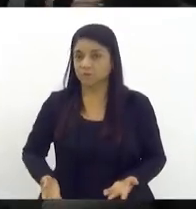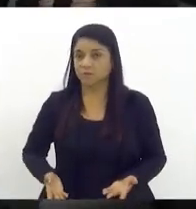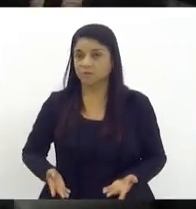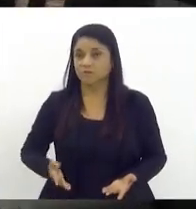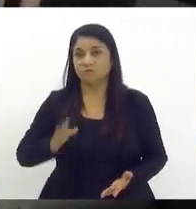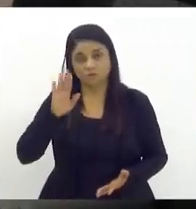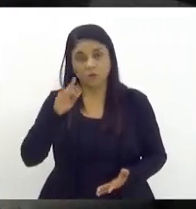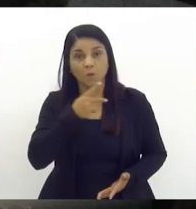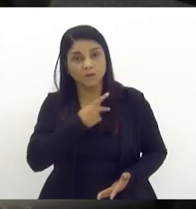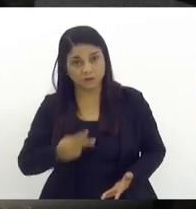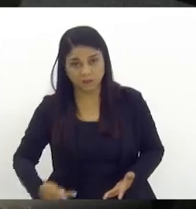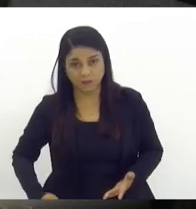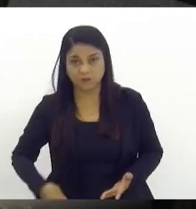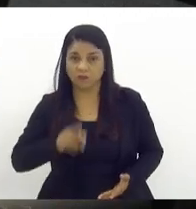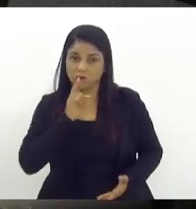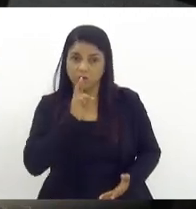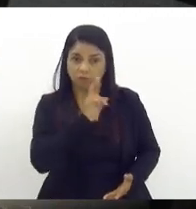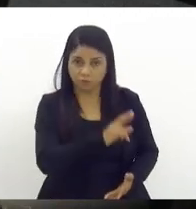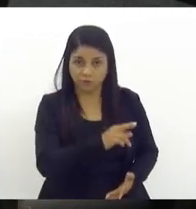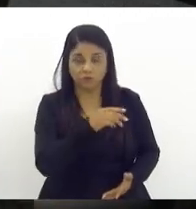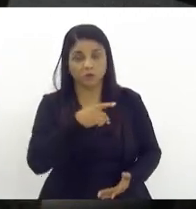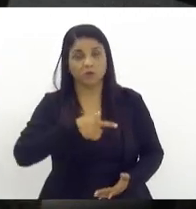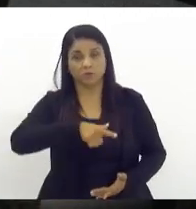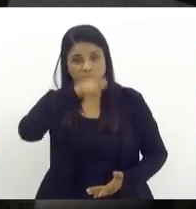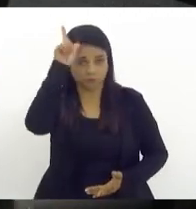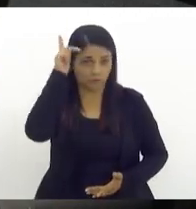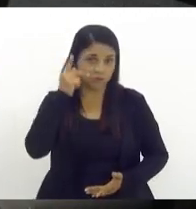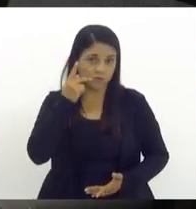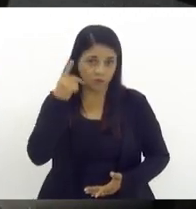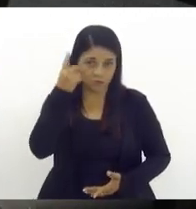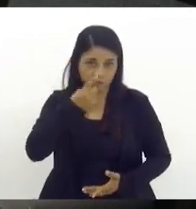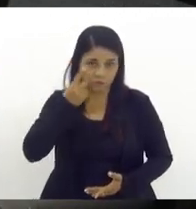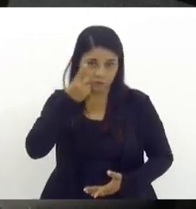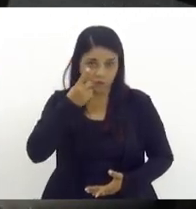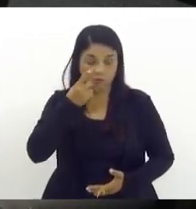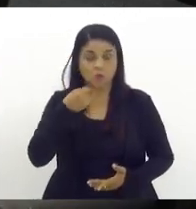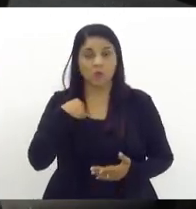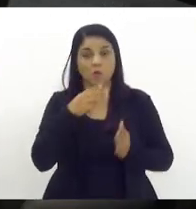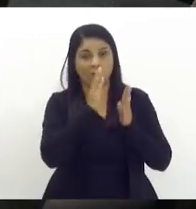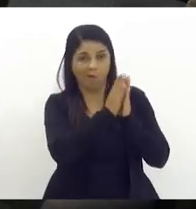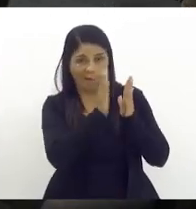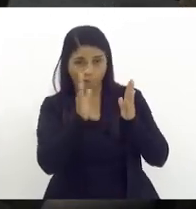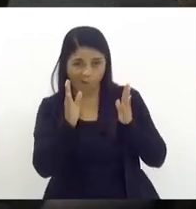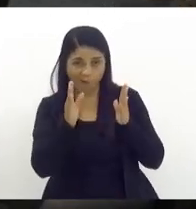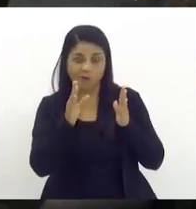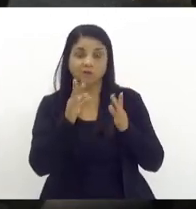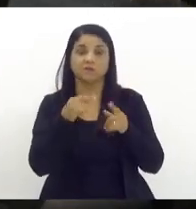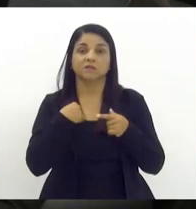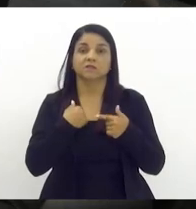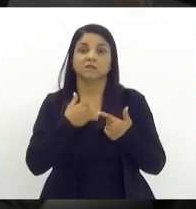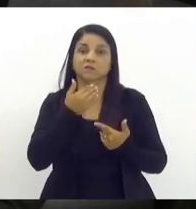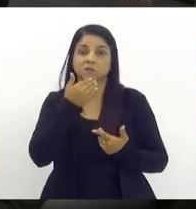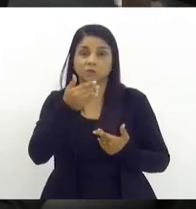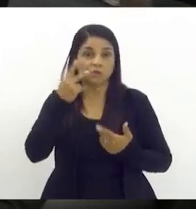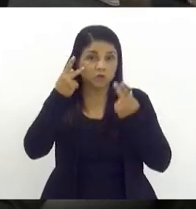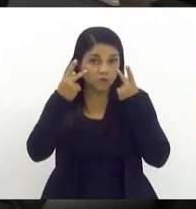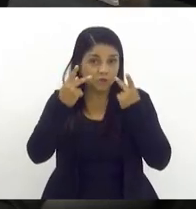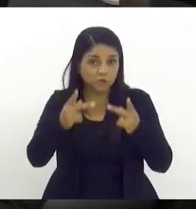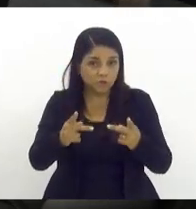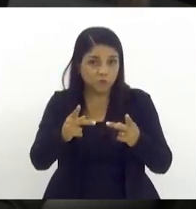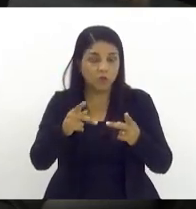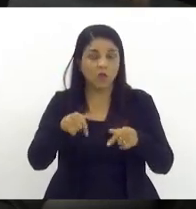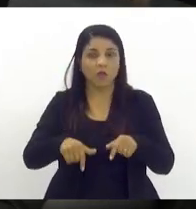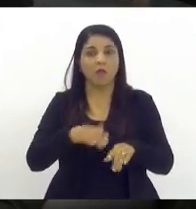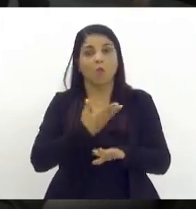Senhor presidente, respondendo ao deputado Luiz Paulo, mas aproveitando para fazer uma questão de ordem, havia, e Vossa Excelência testemunha, um hábito